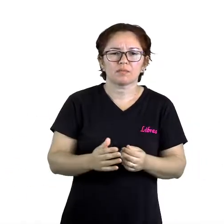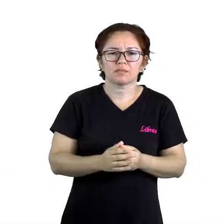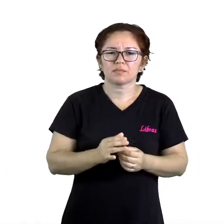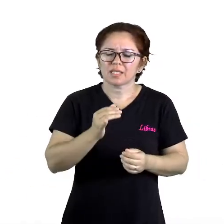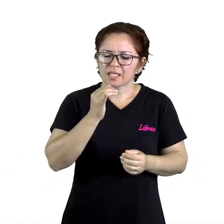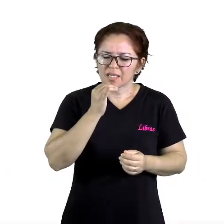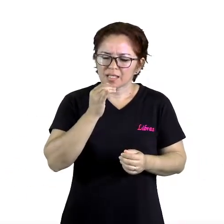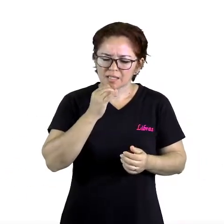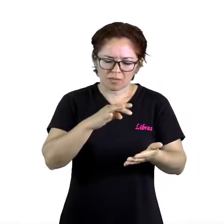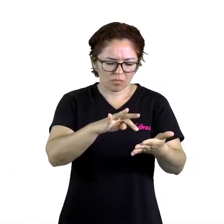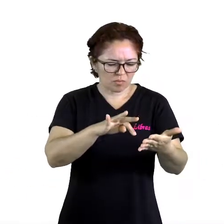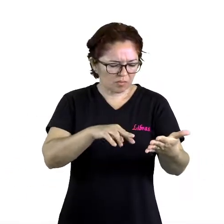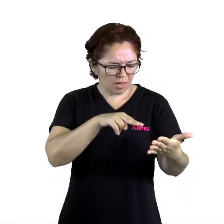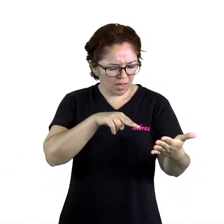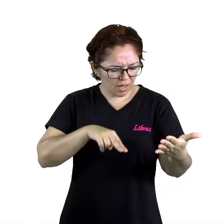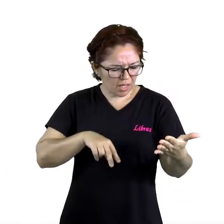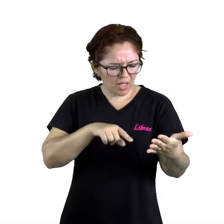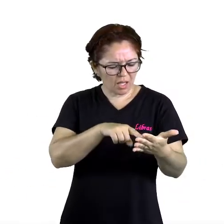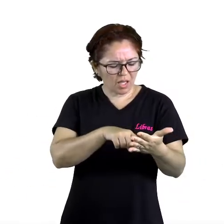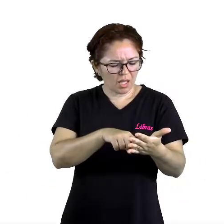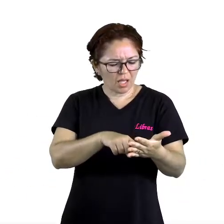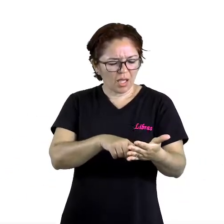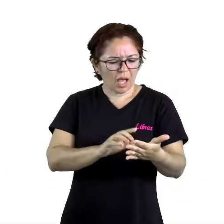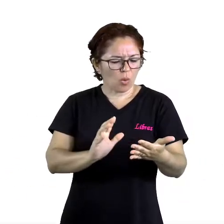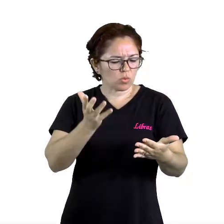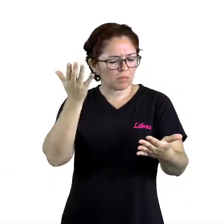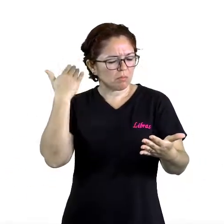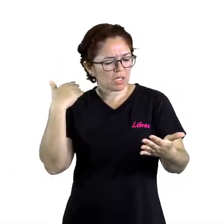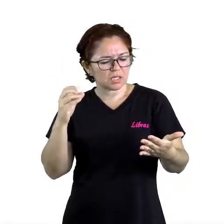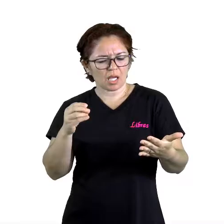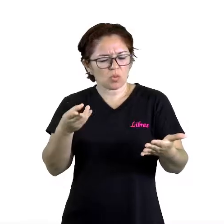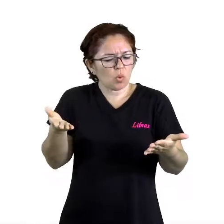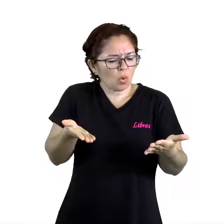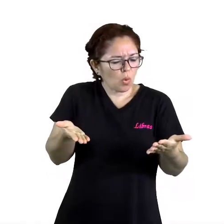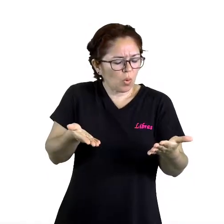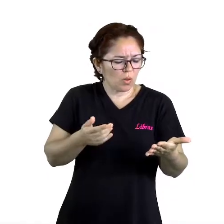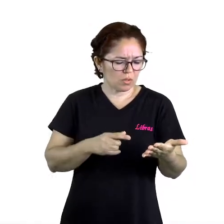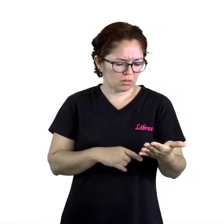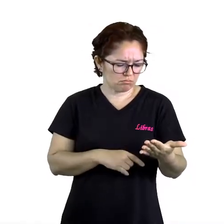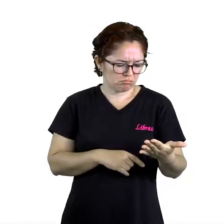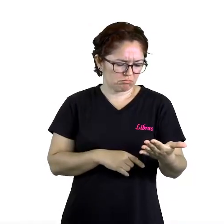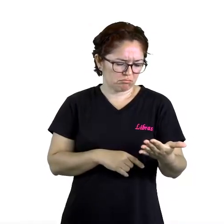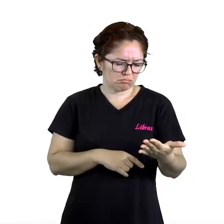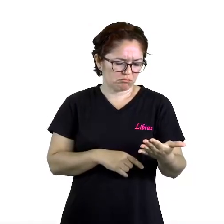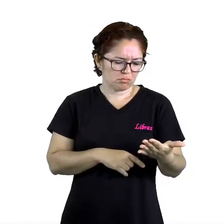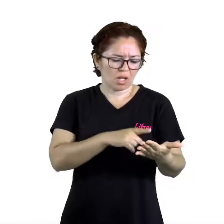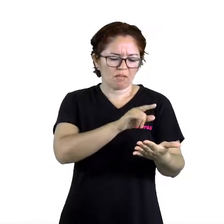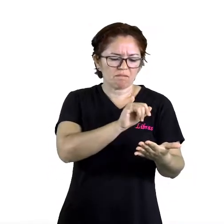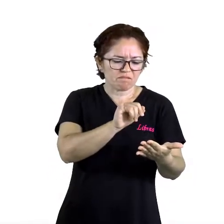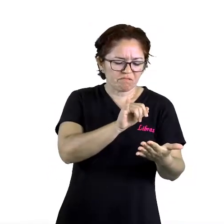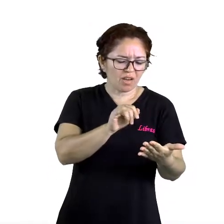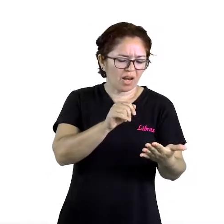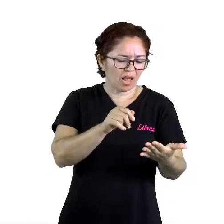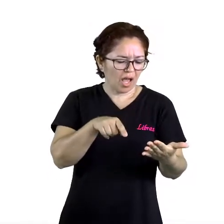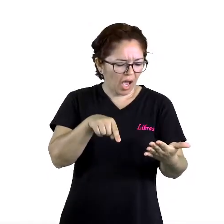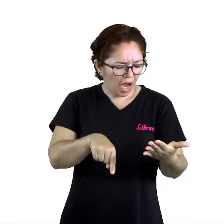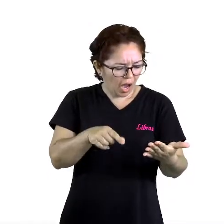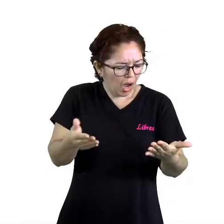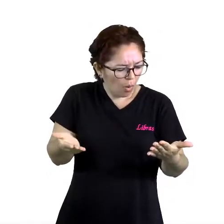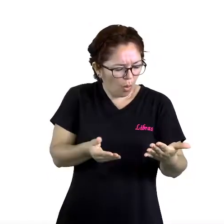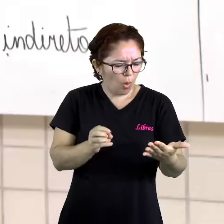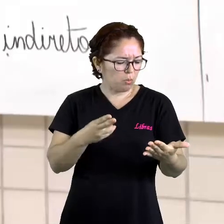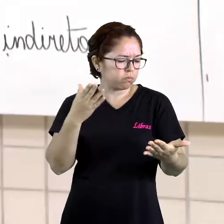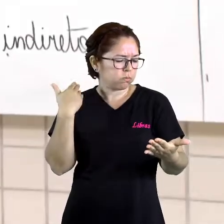presente ou no passado? Em que tempo ocorreram os fatos relatados? Várias perguntas